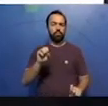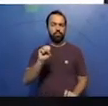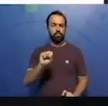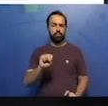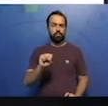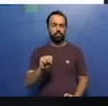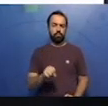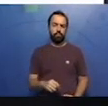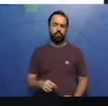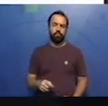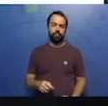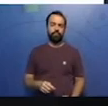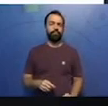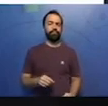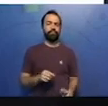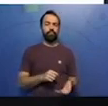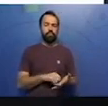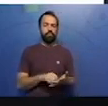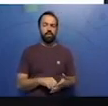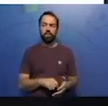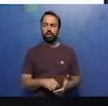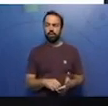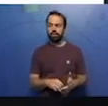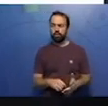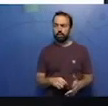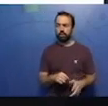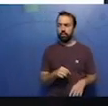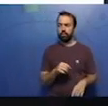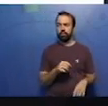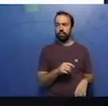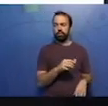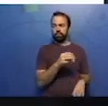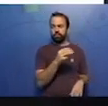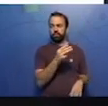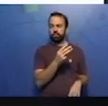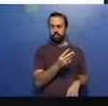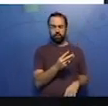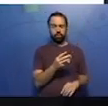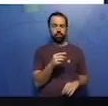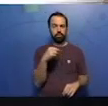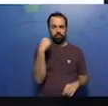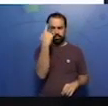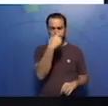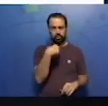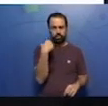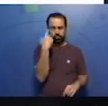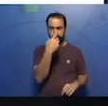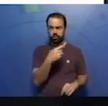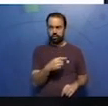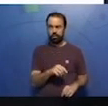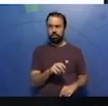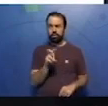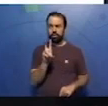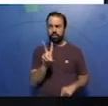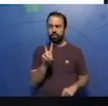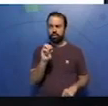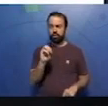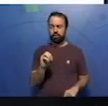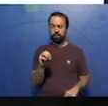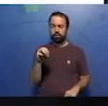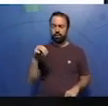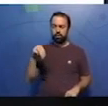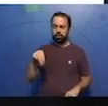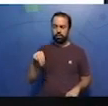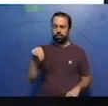escrever 3 horas, 20 minutos, 30 segundos é o mesmo que escrever 3